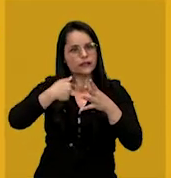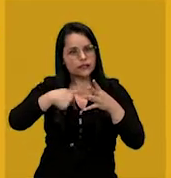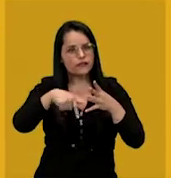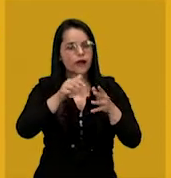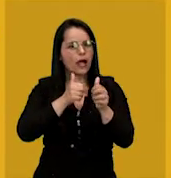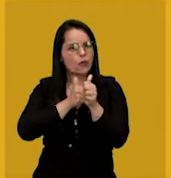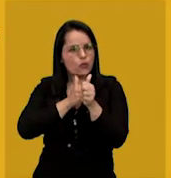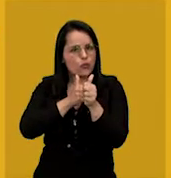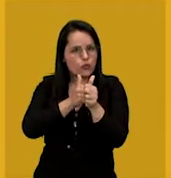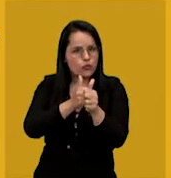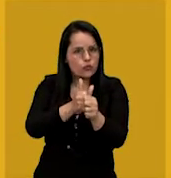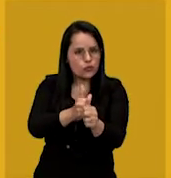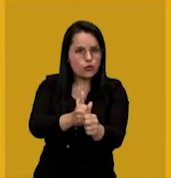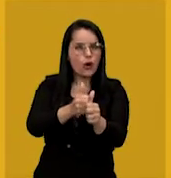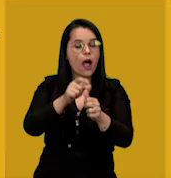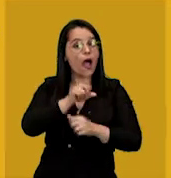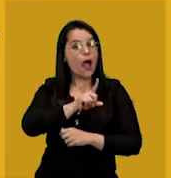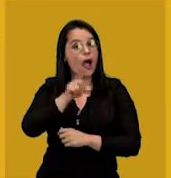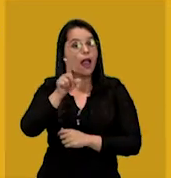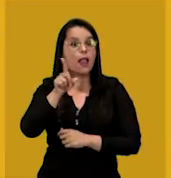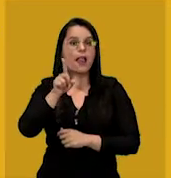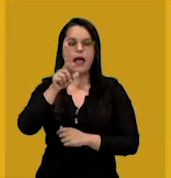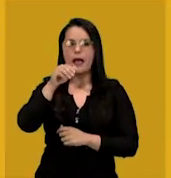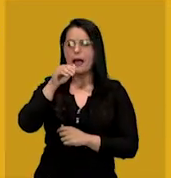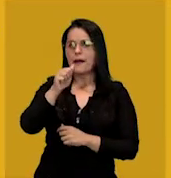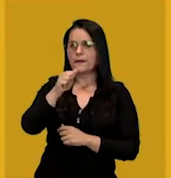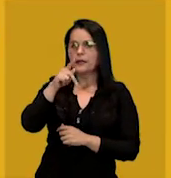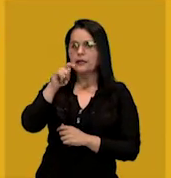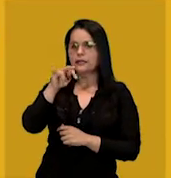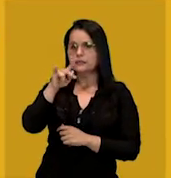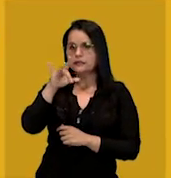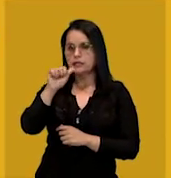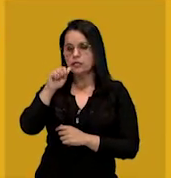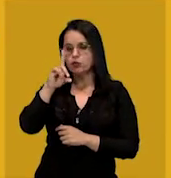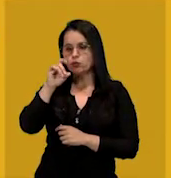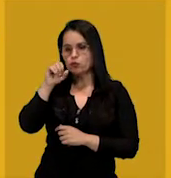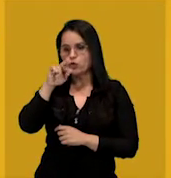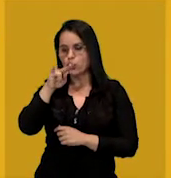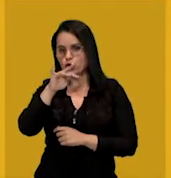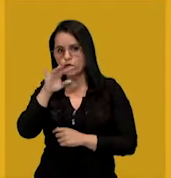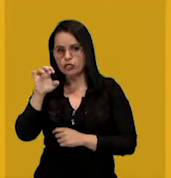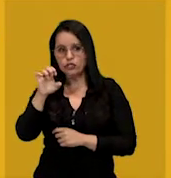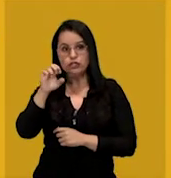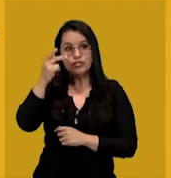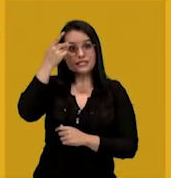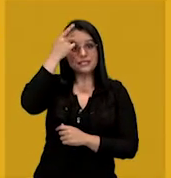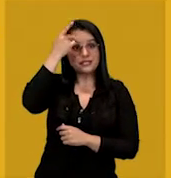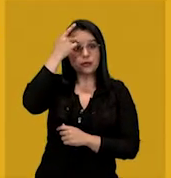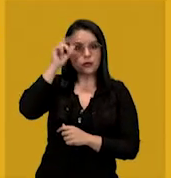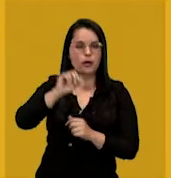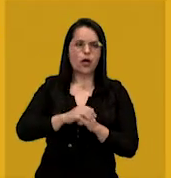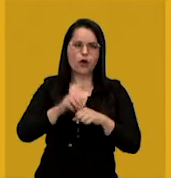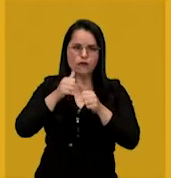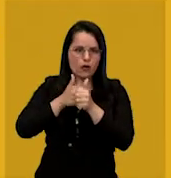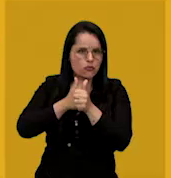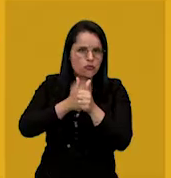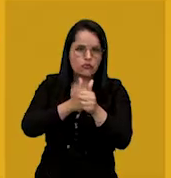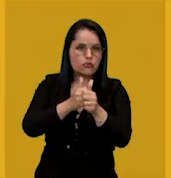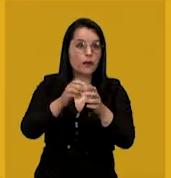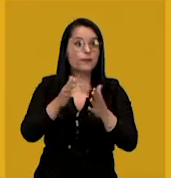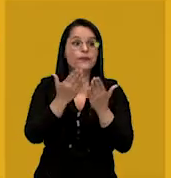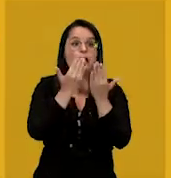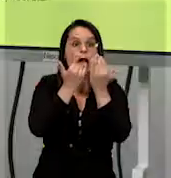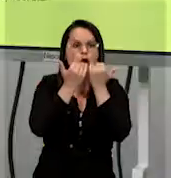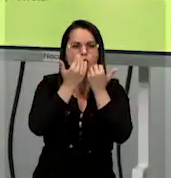do Norte. Fica lá na Basílica da Aparecida, em São Paulo. A culinária da região sudeste ela é